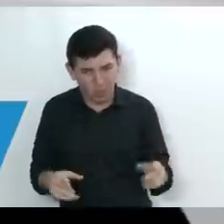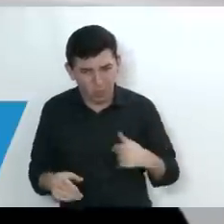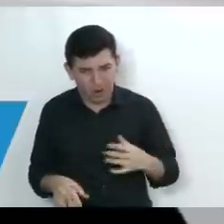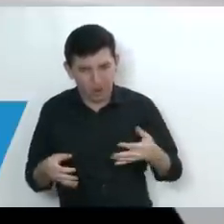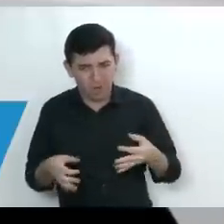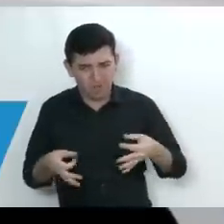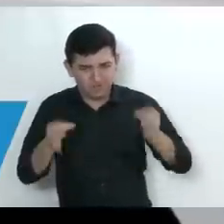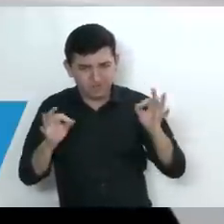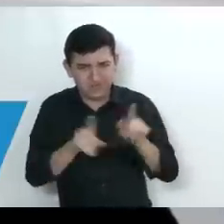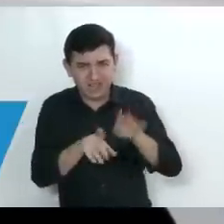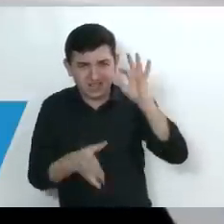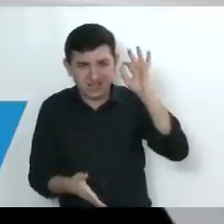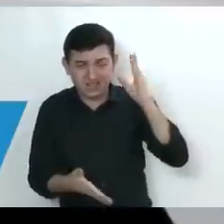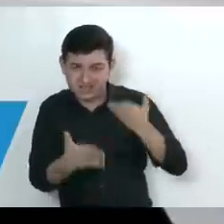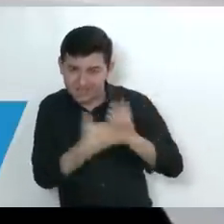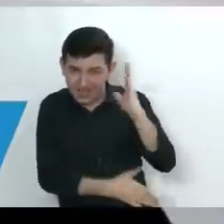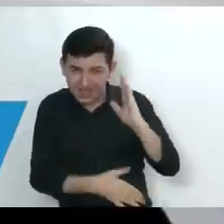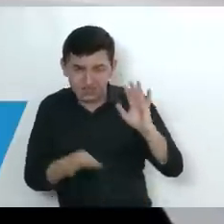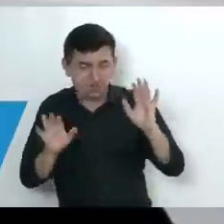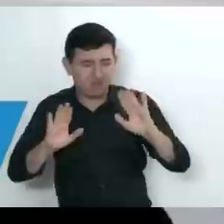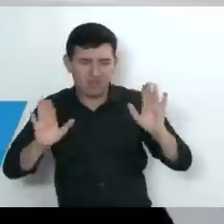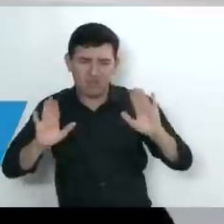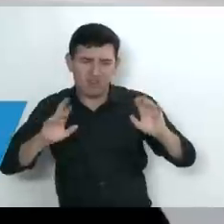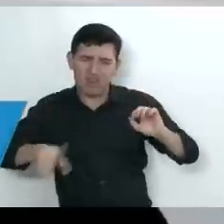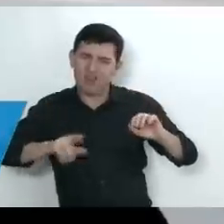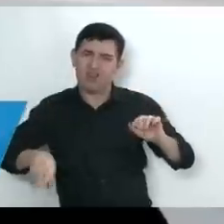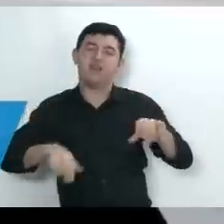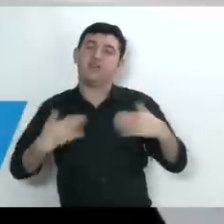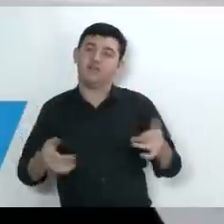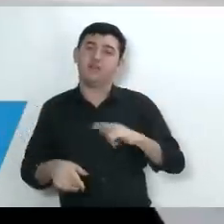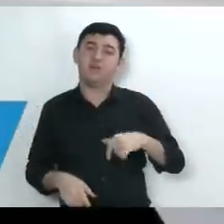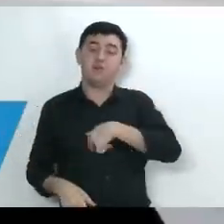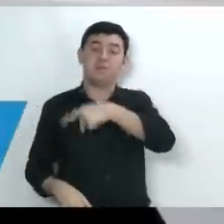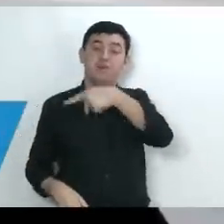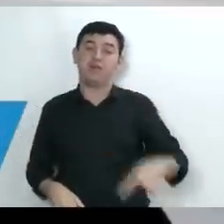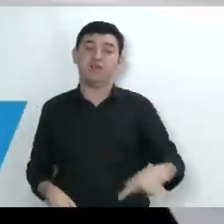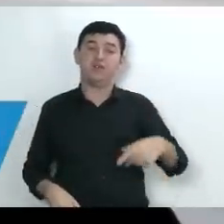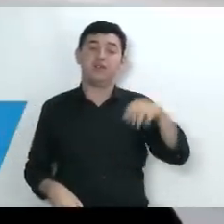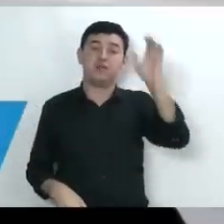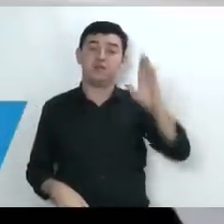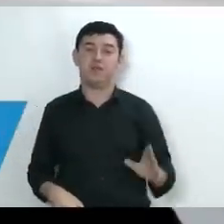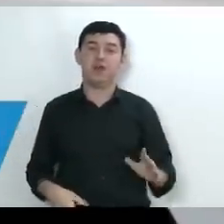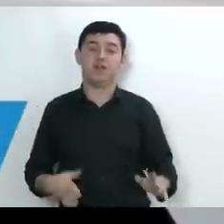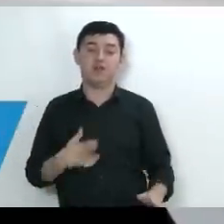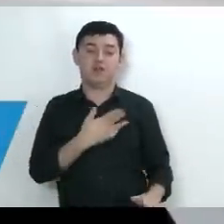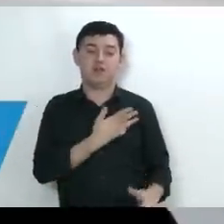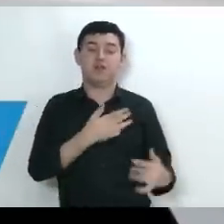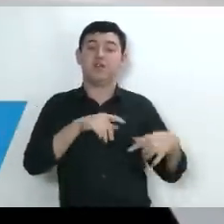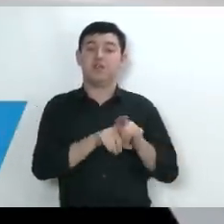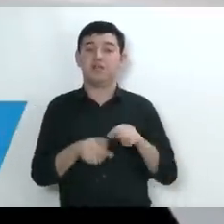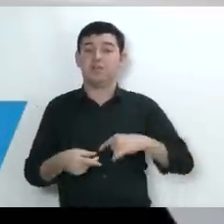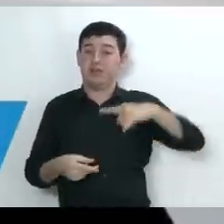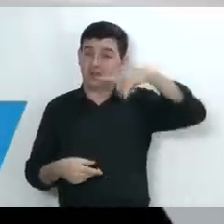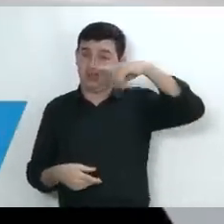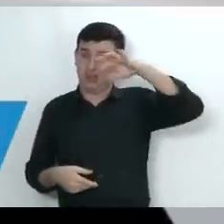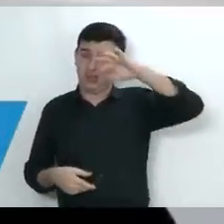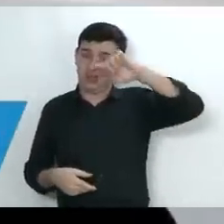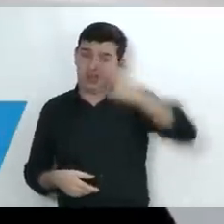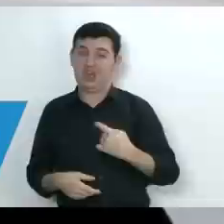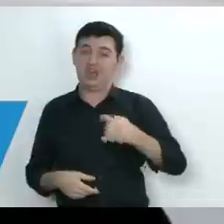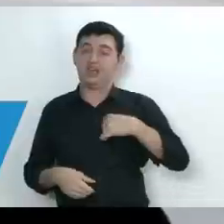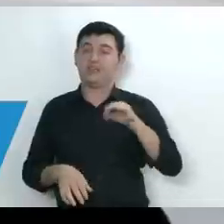o ex-presidente da República, Luiz Inácio Lula da Silva, e também o ex-juiz Sérgio Moro, indistintamente, que